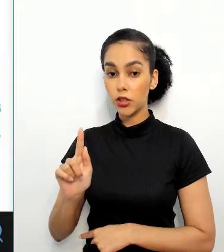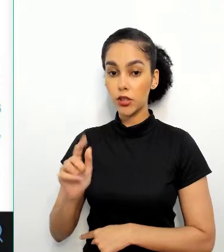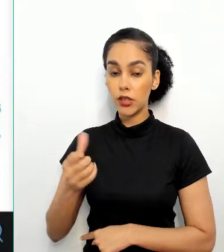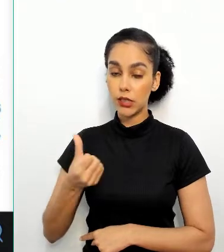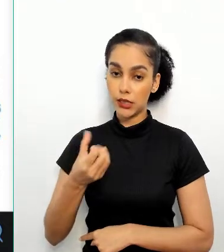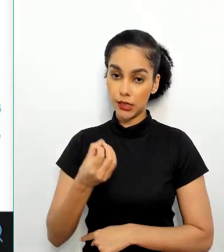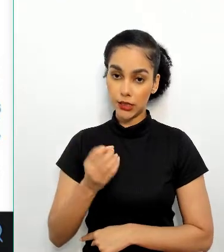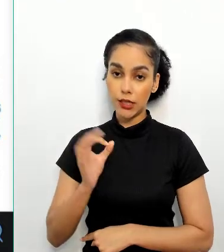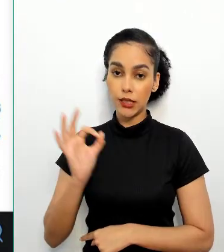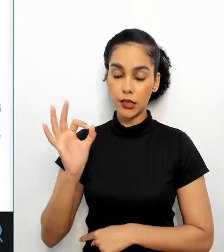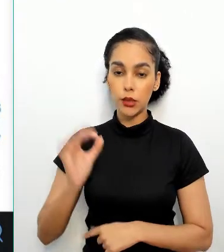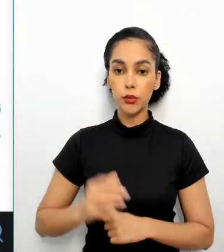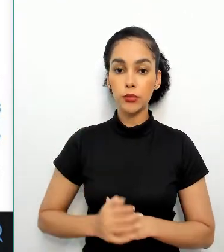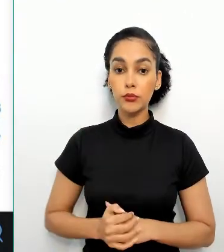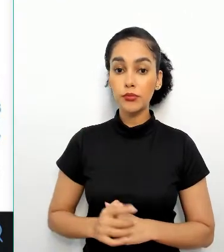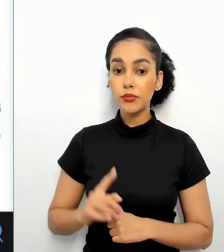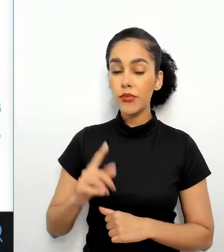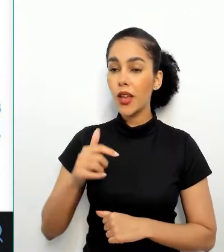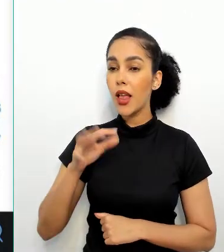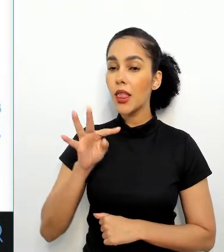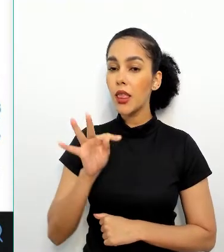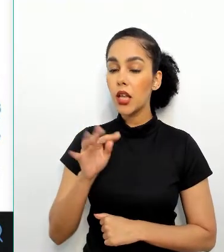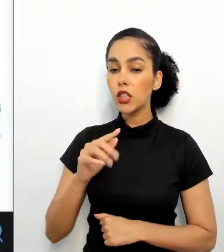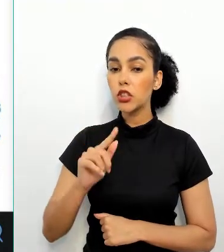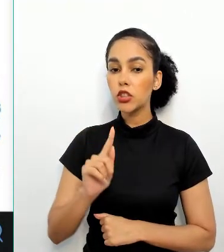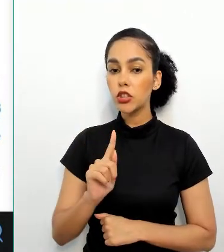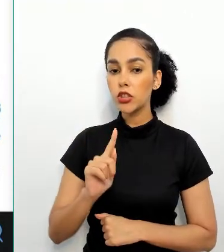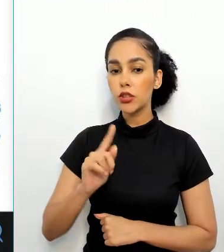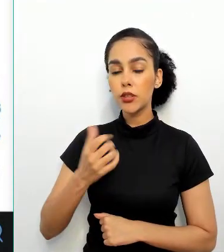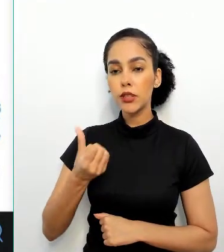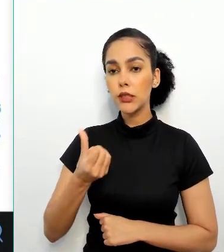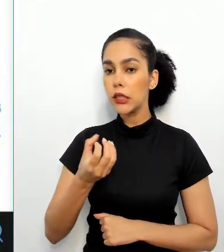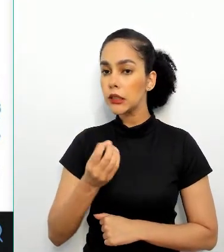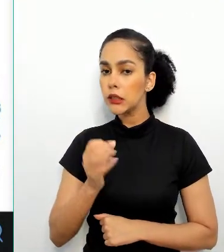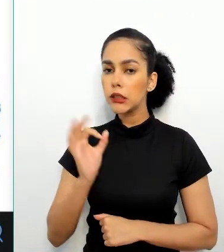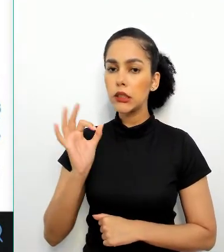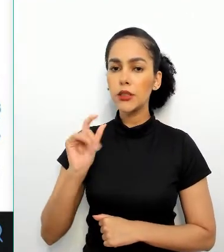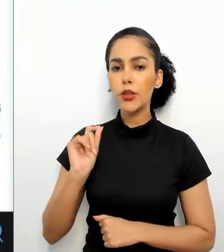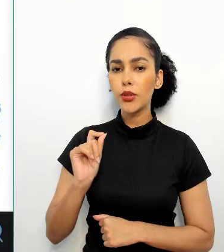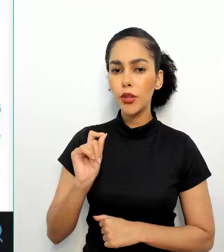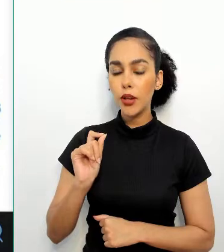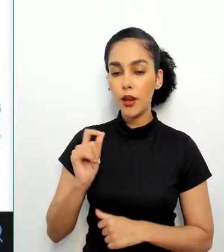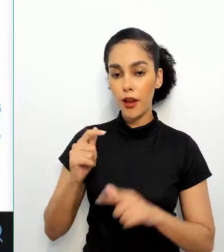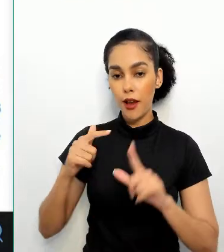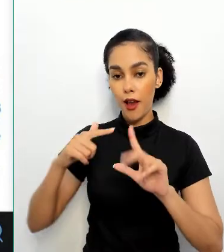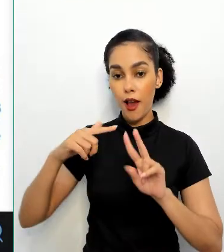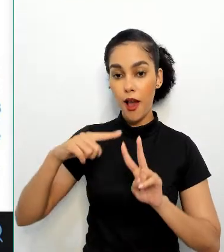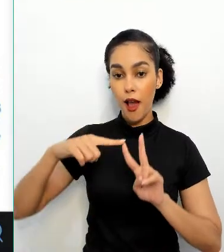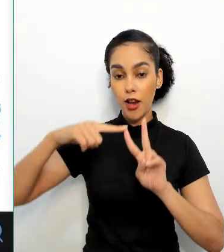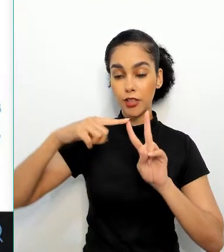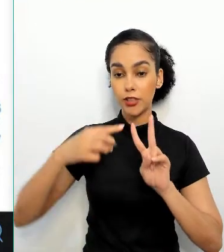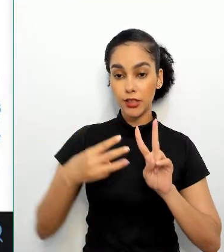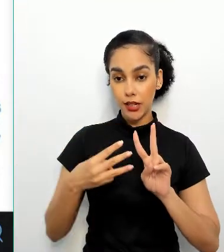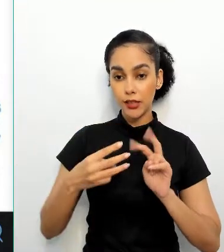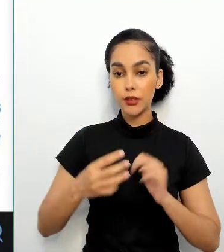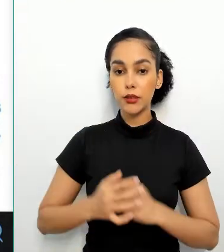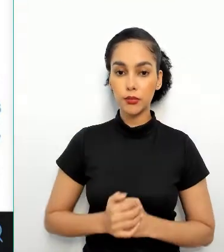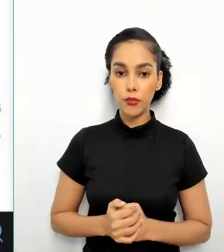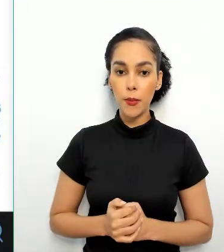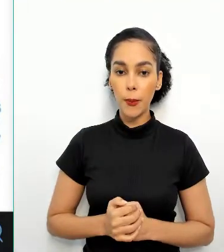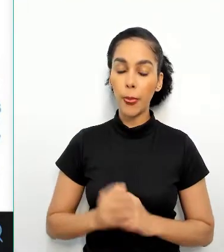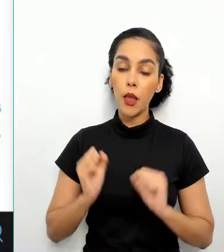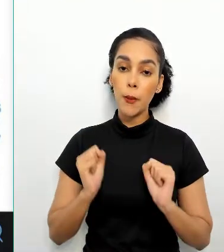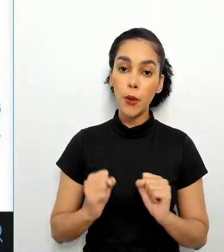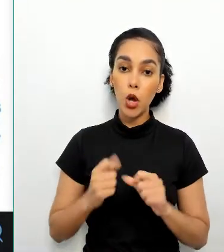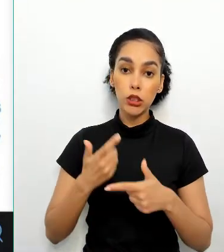60. A tangente de 60 é raiz de 3. Tem várias maneiras de você relembrar isso. Você pode dividir o seno